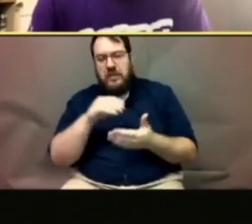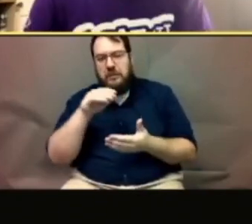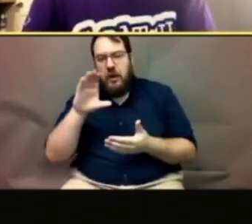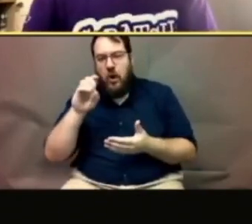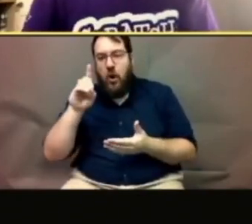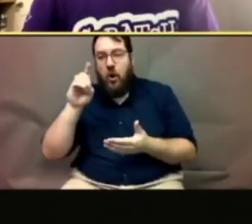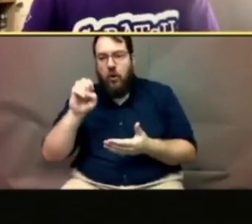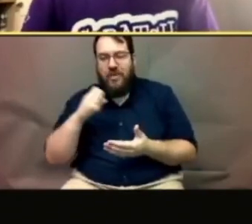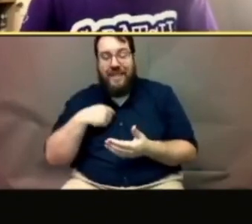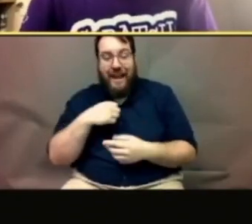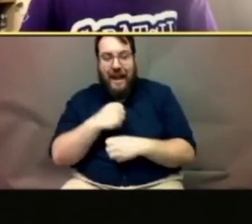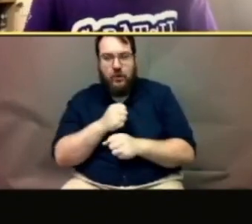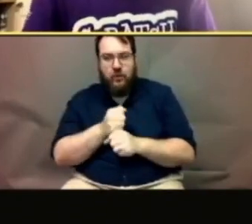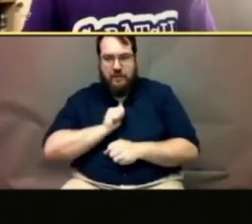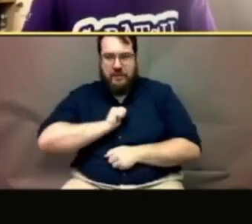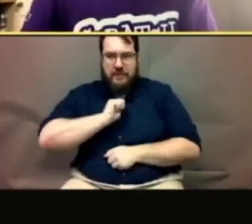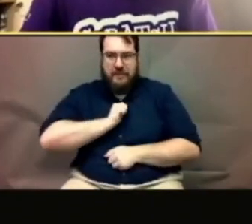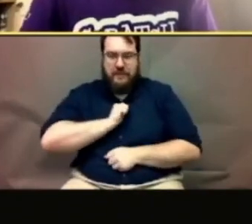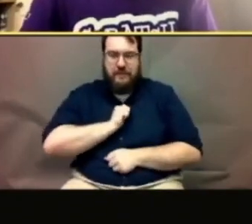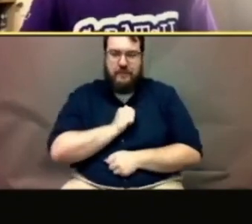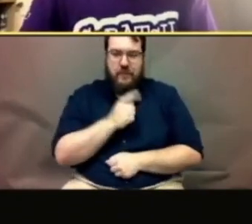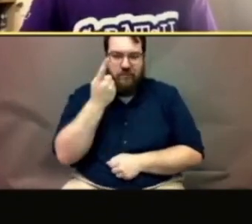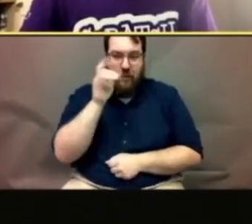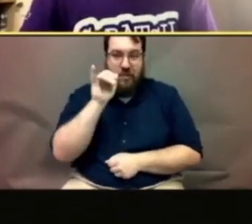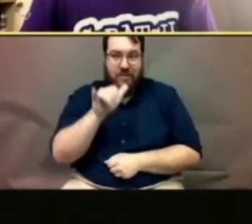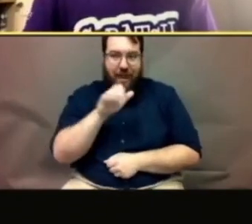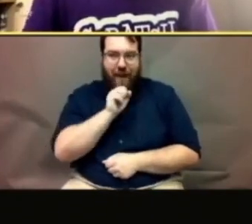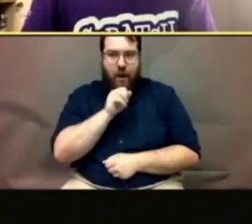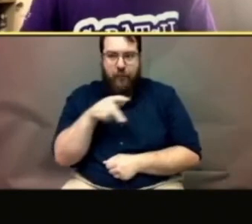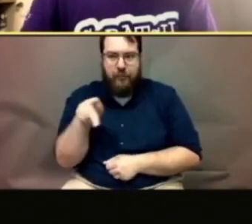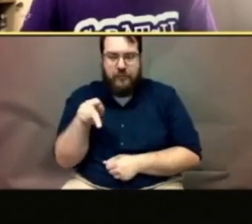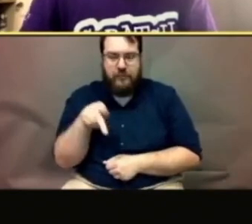codificação que eu criei para isso.